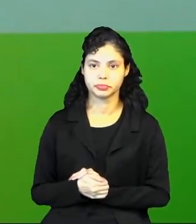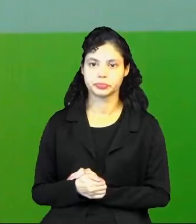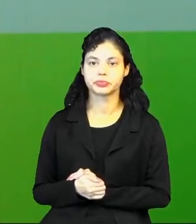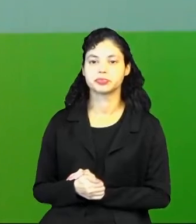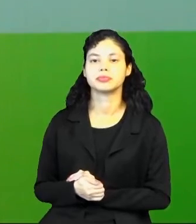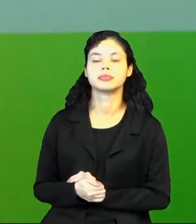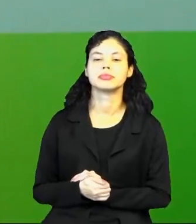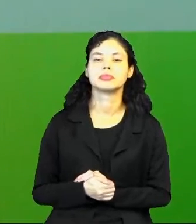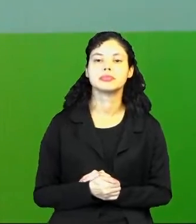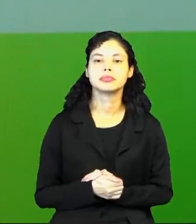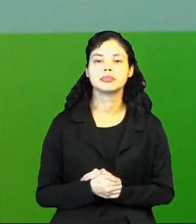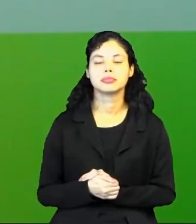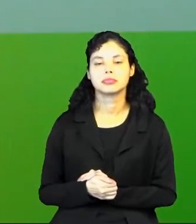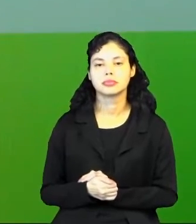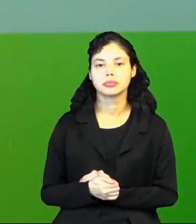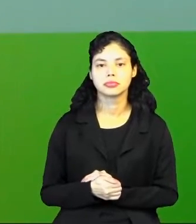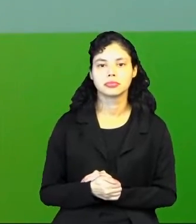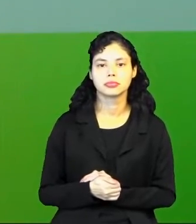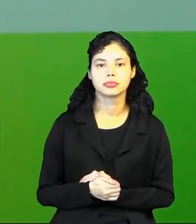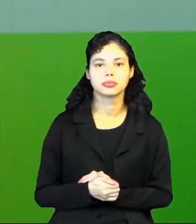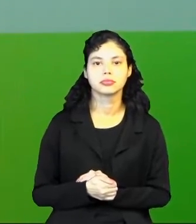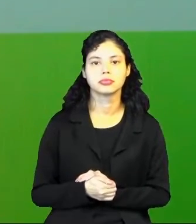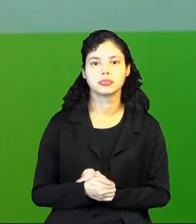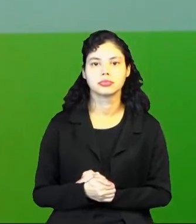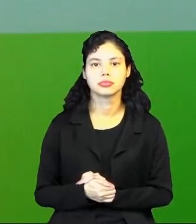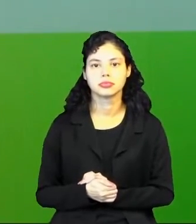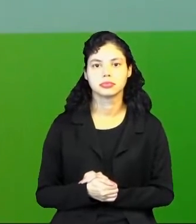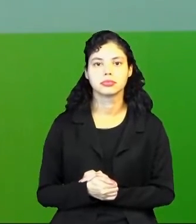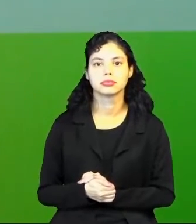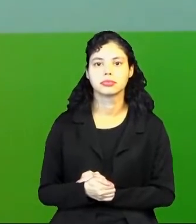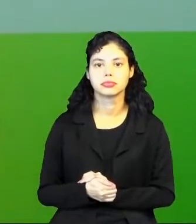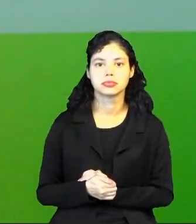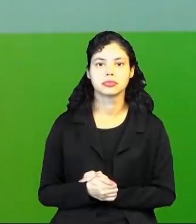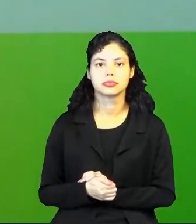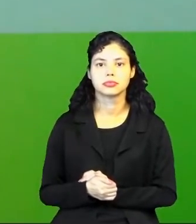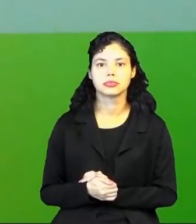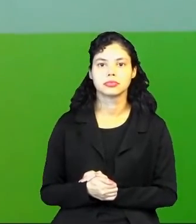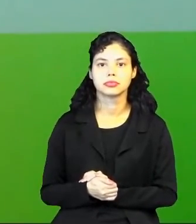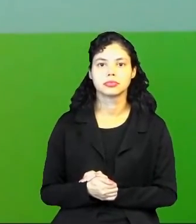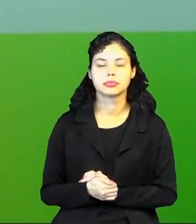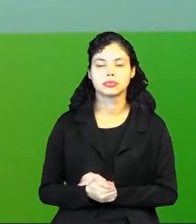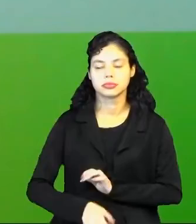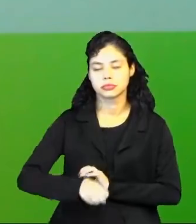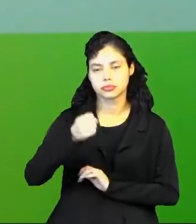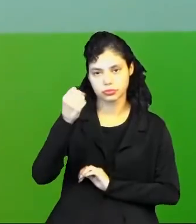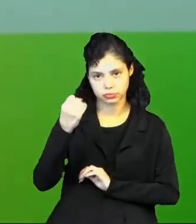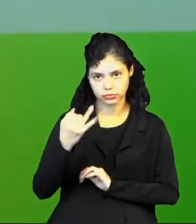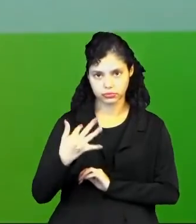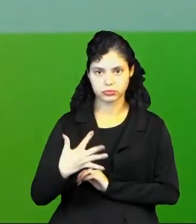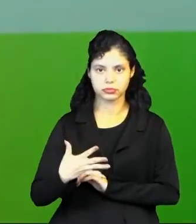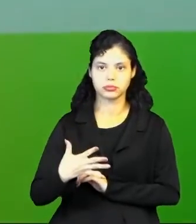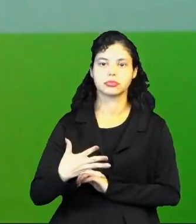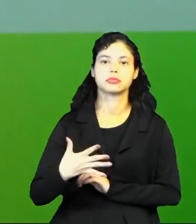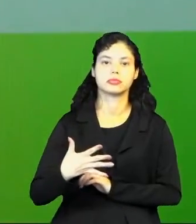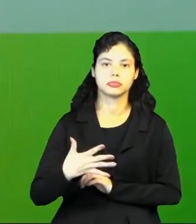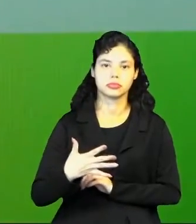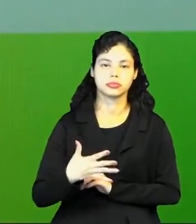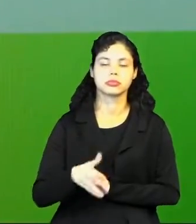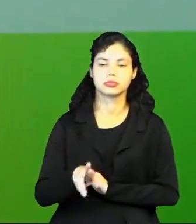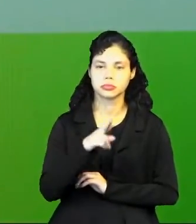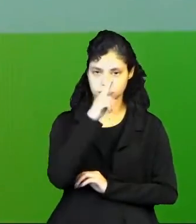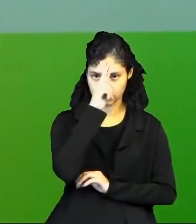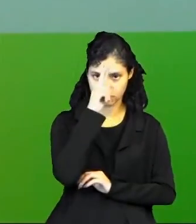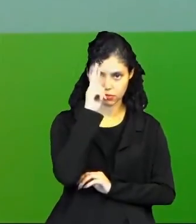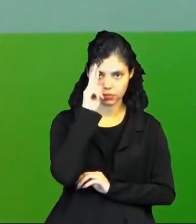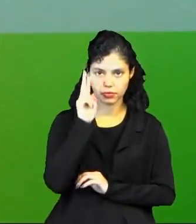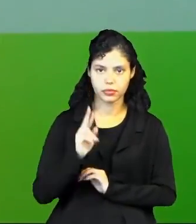alternativas? O narrador, ele faz o quê? Qual é o papel dele? Quem pensou na letra A,